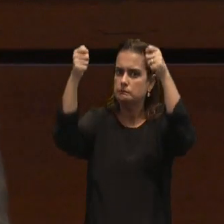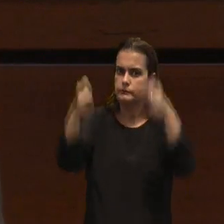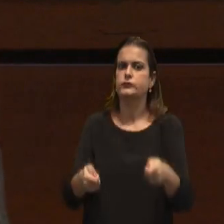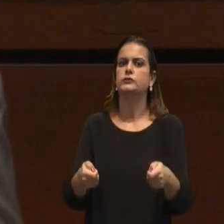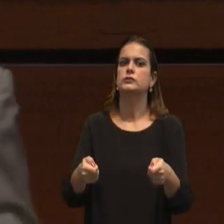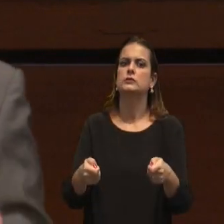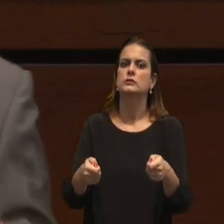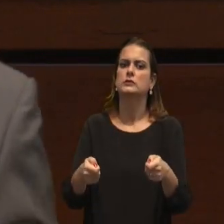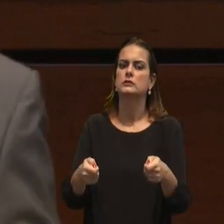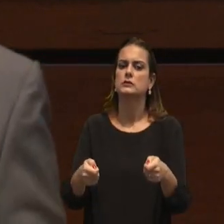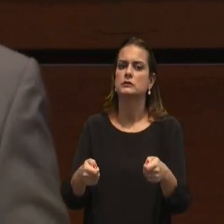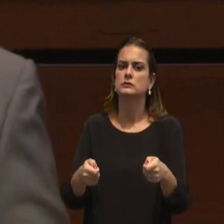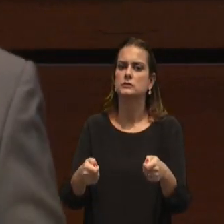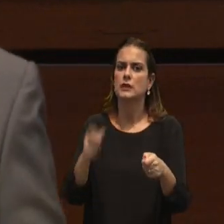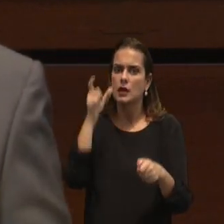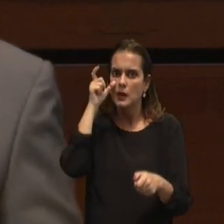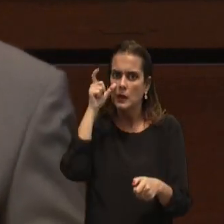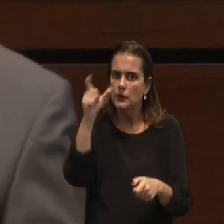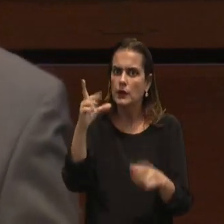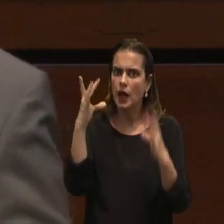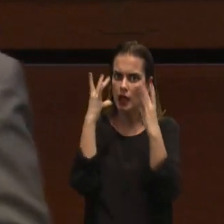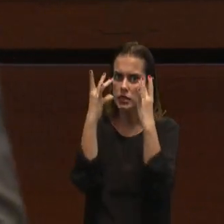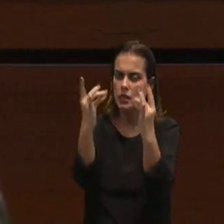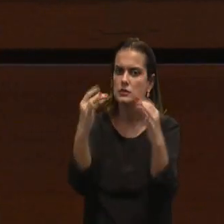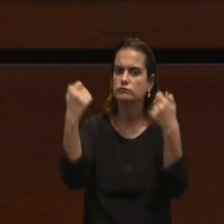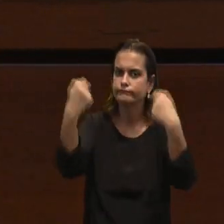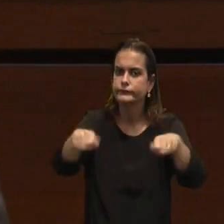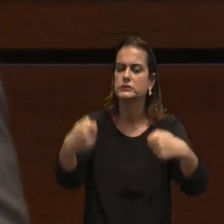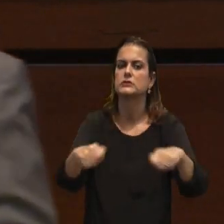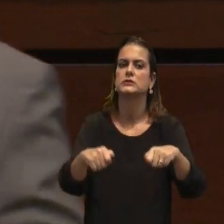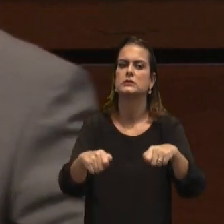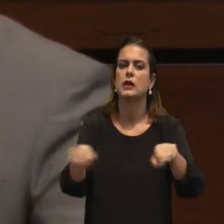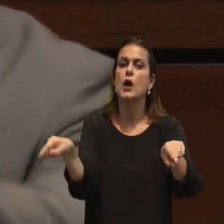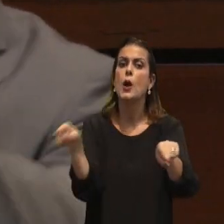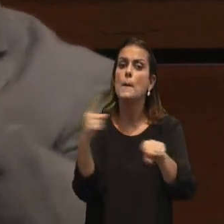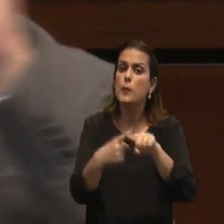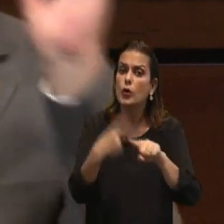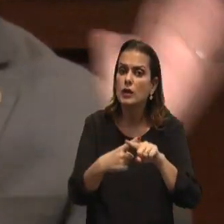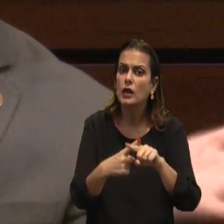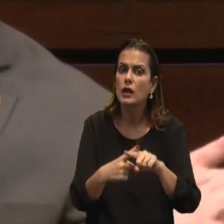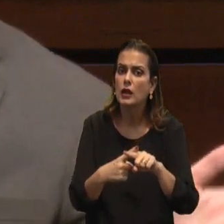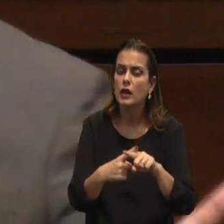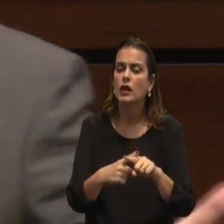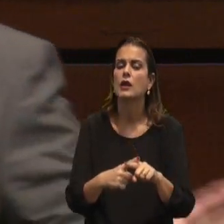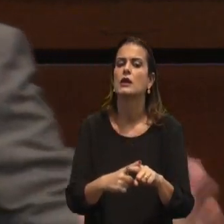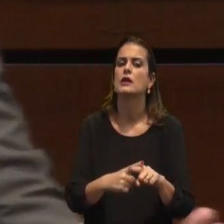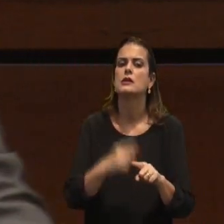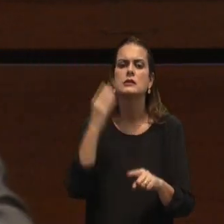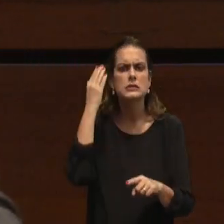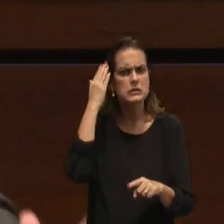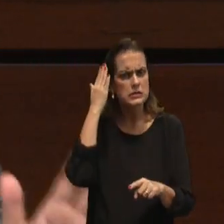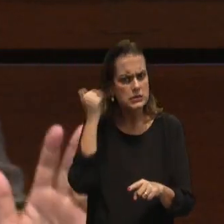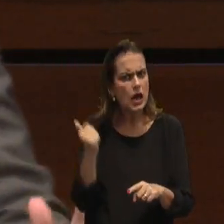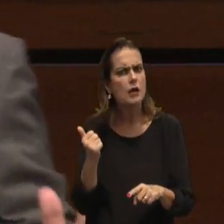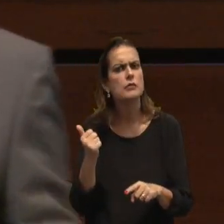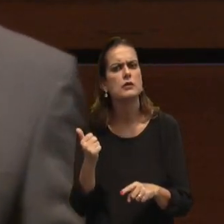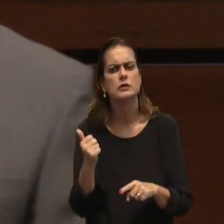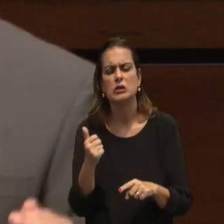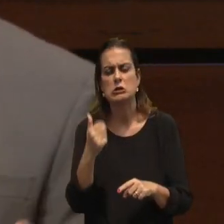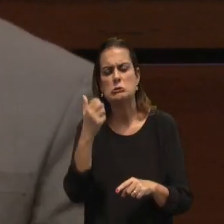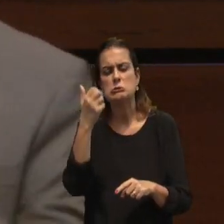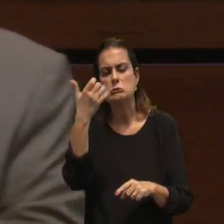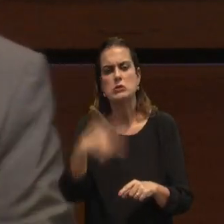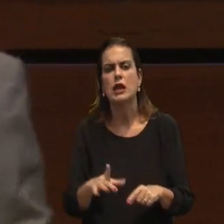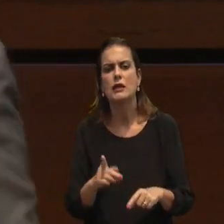bem vivos, bem atentos, porque nós sabemos que há, não da parte de A ou de B, não quero fazer